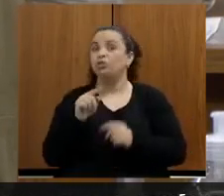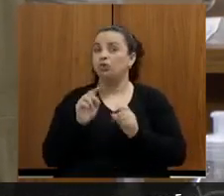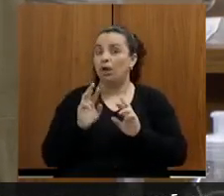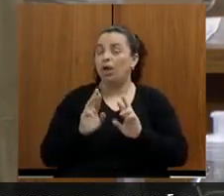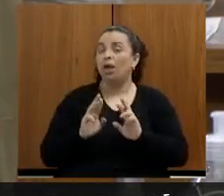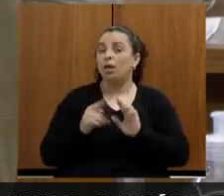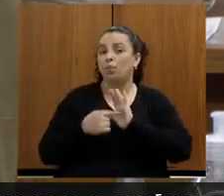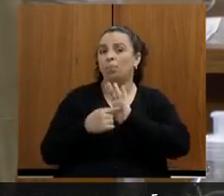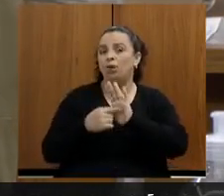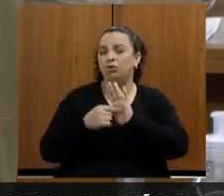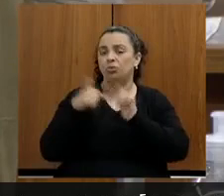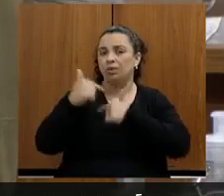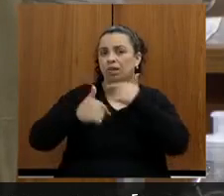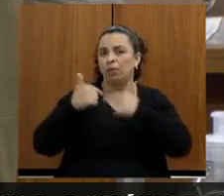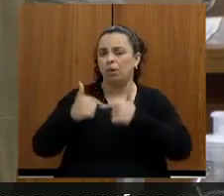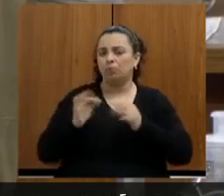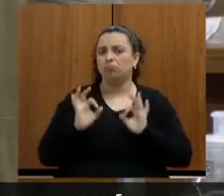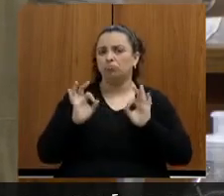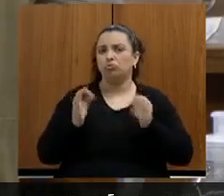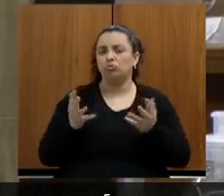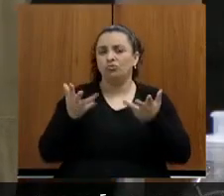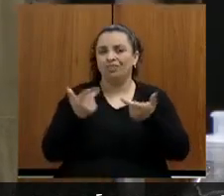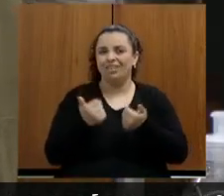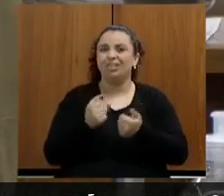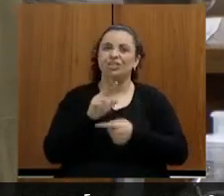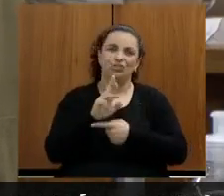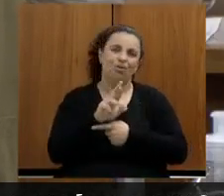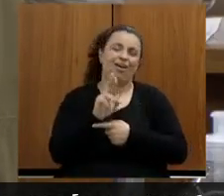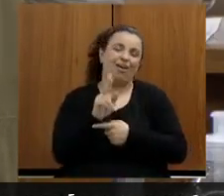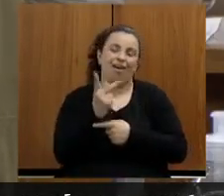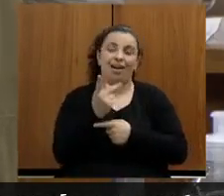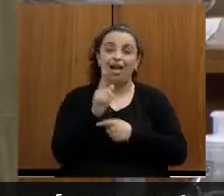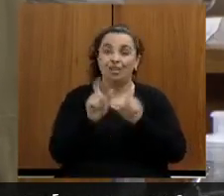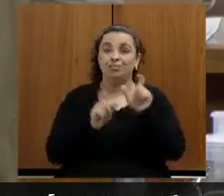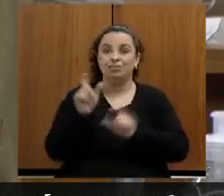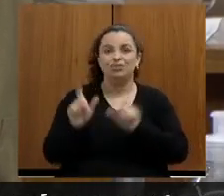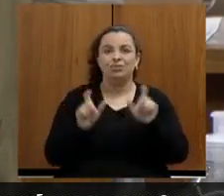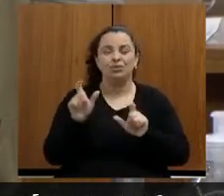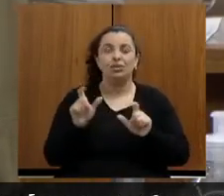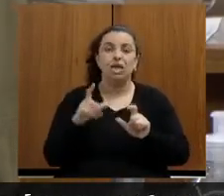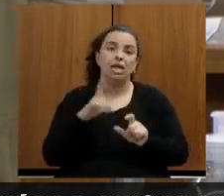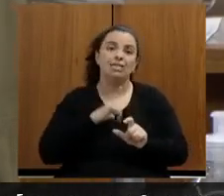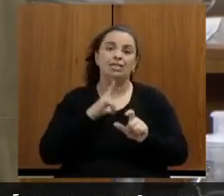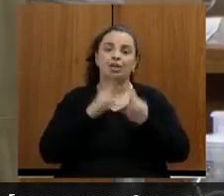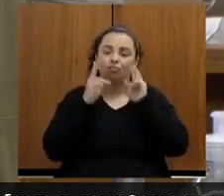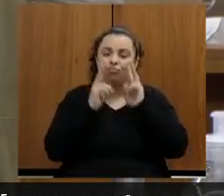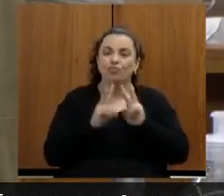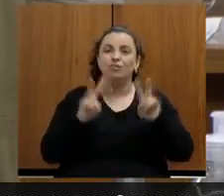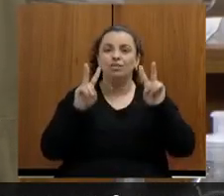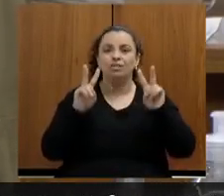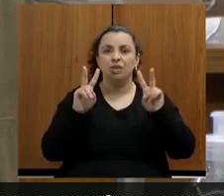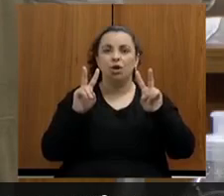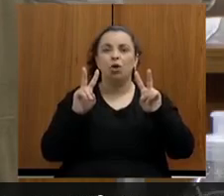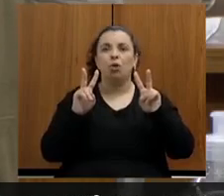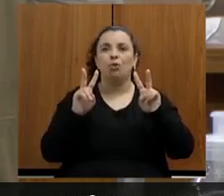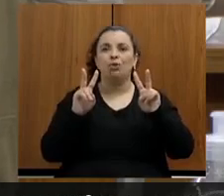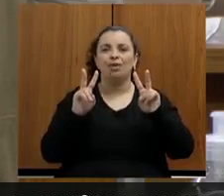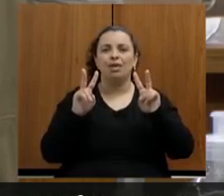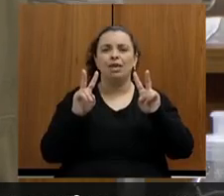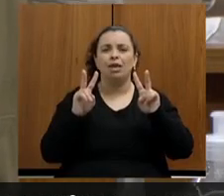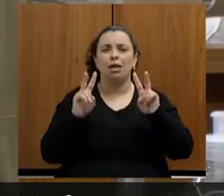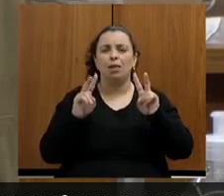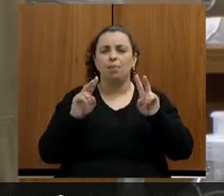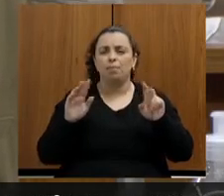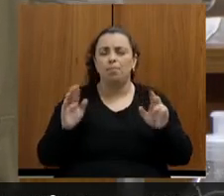Militar justamente o seu recurso humano né justamente as pessoas e quando tem um olhar como esse assim para as pessoas no interior